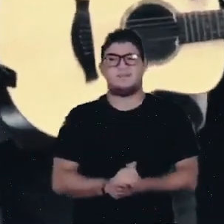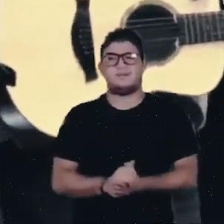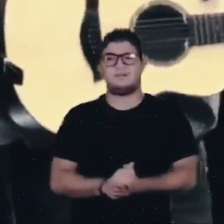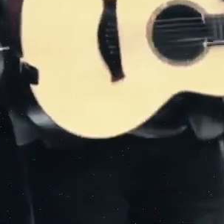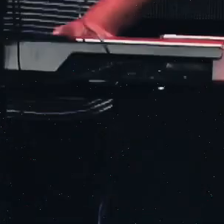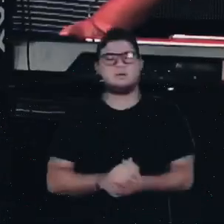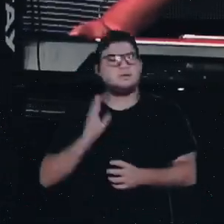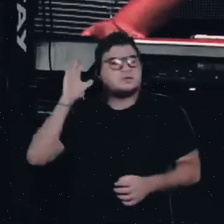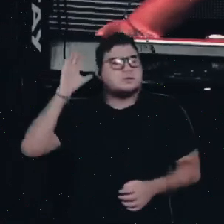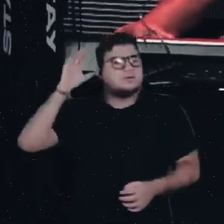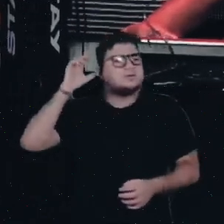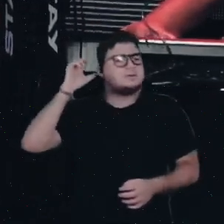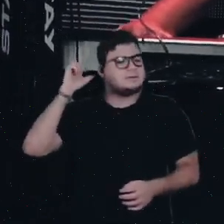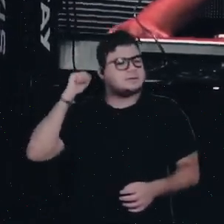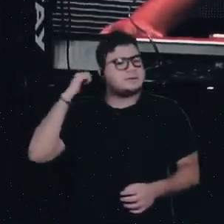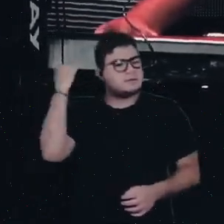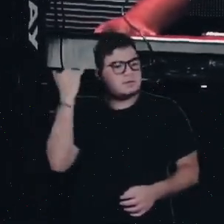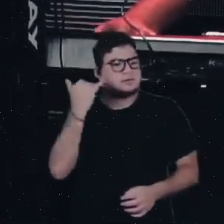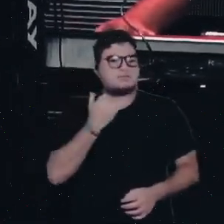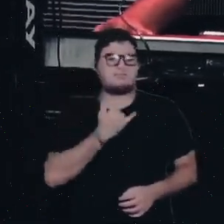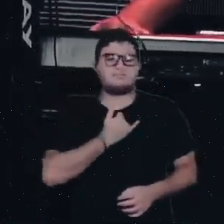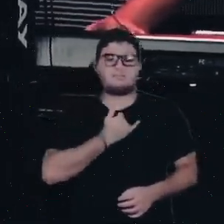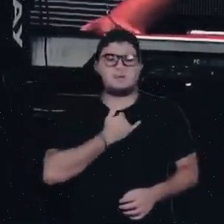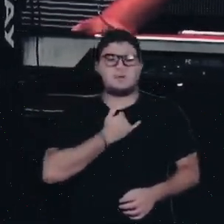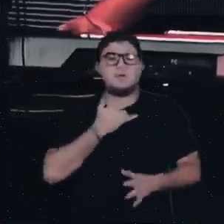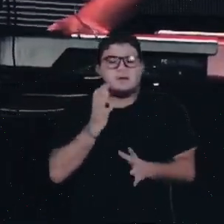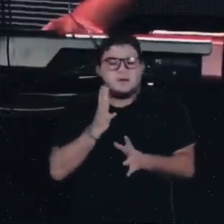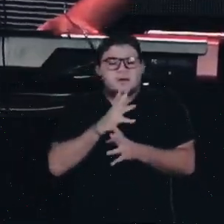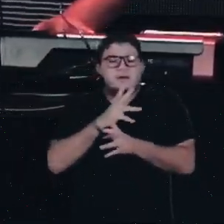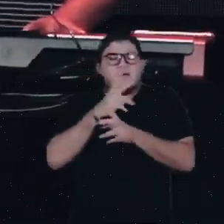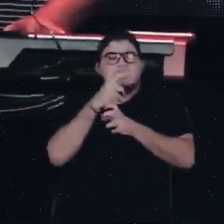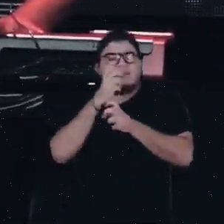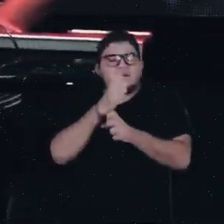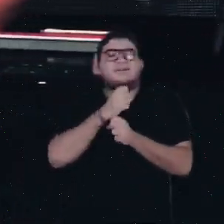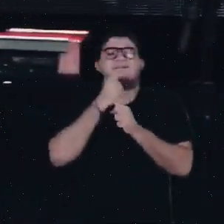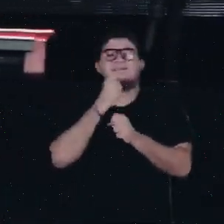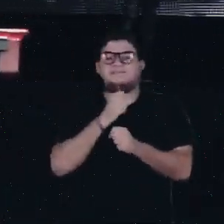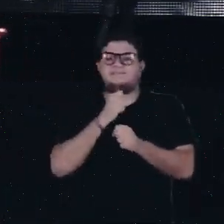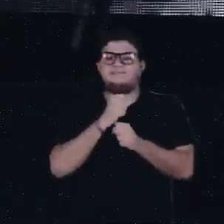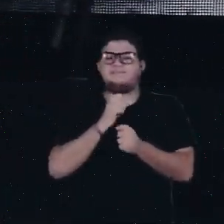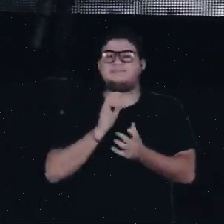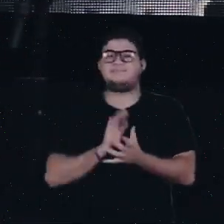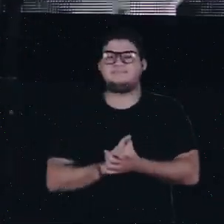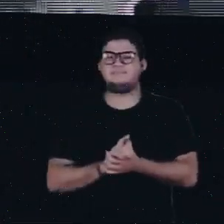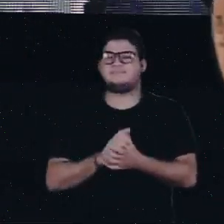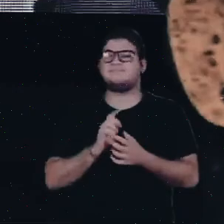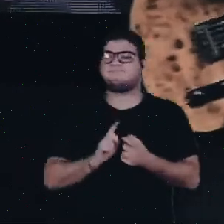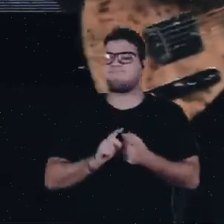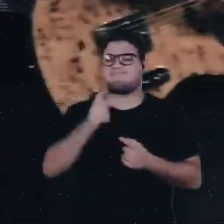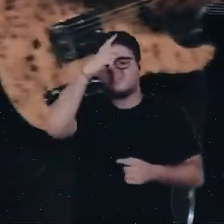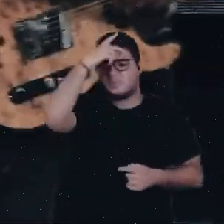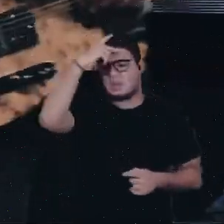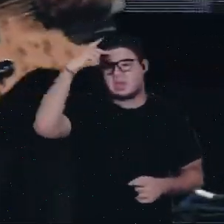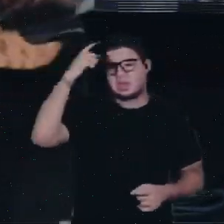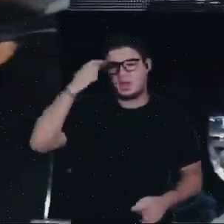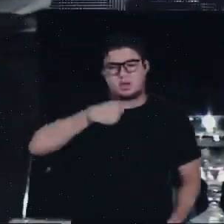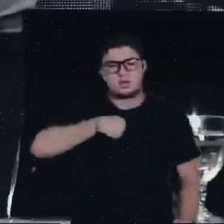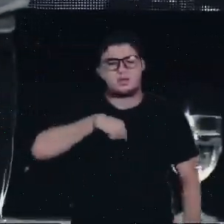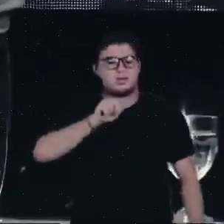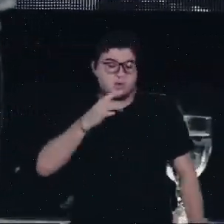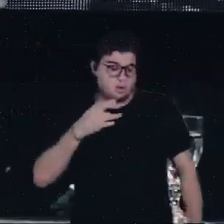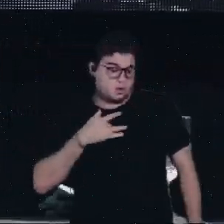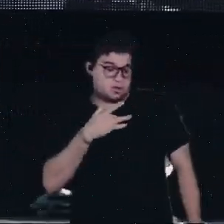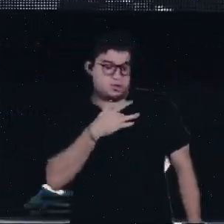ouve a voz, aquilo dá forças para que aquela pessoa saia daquela situação